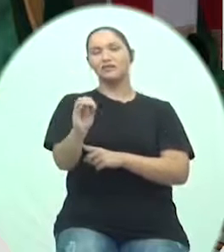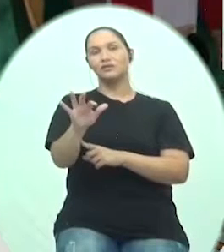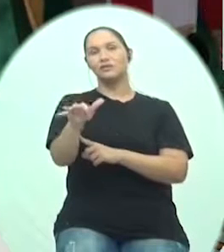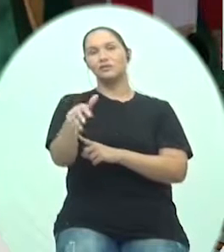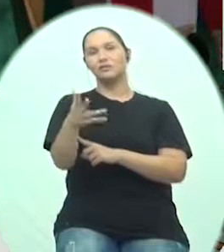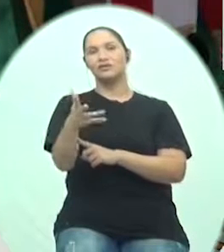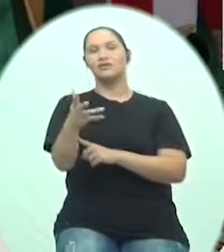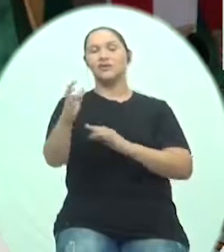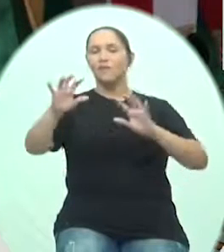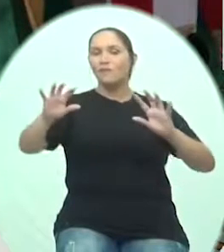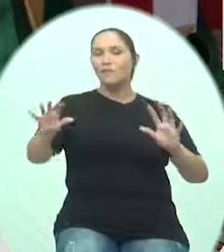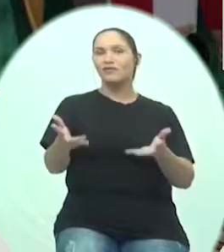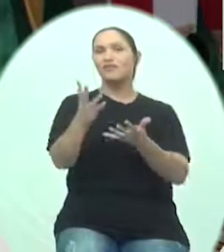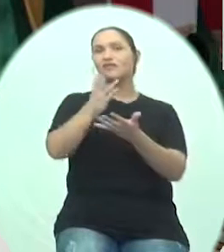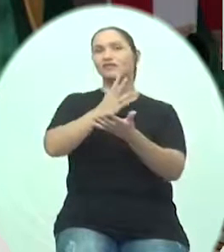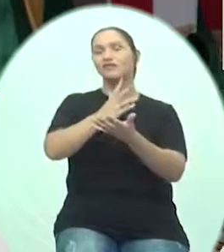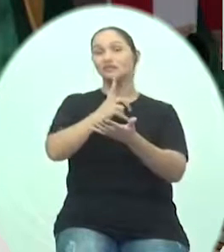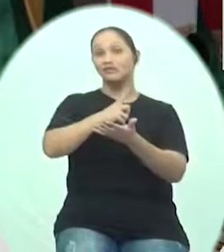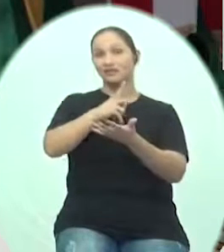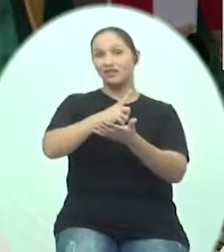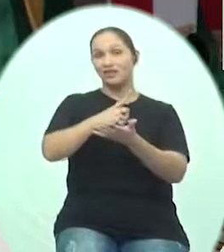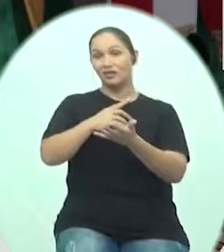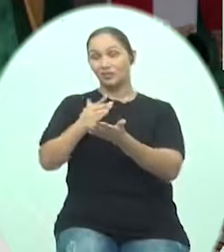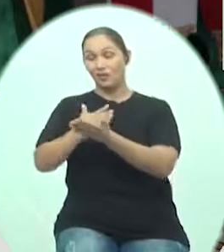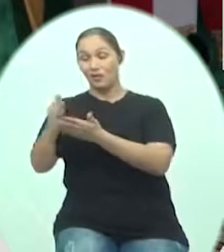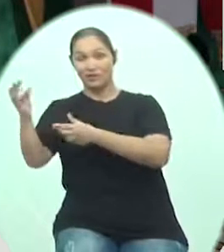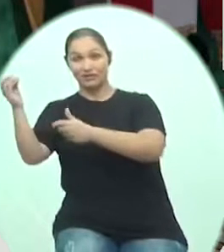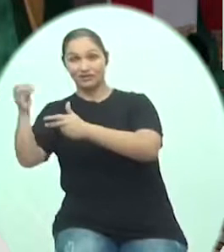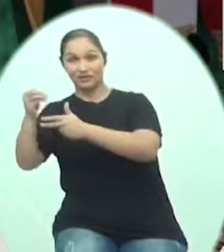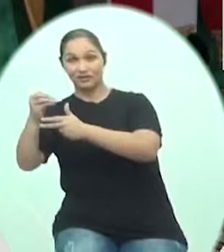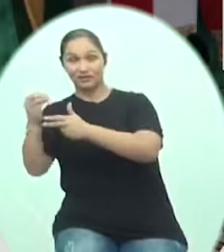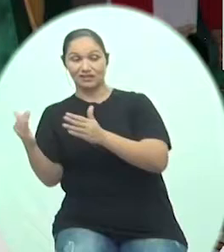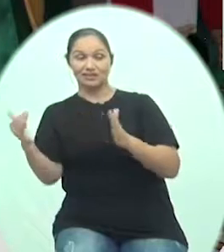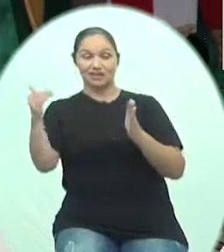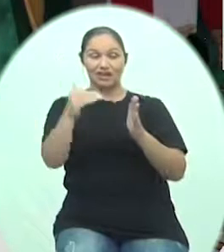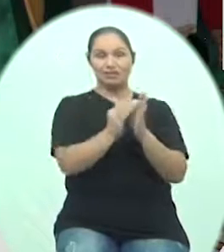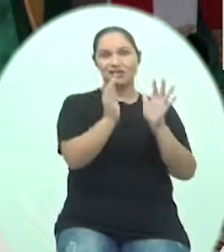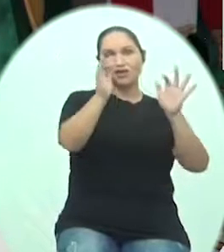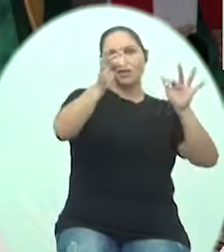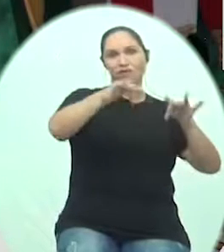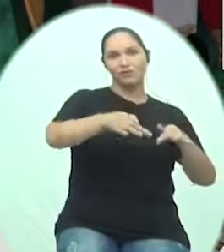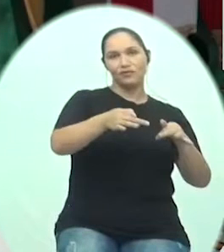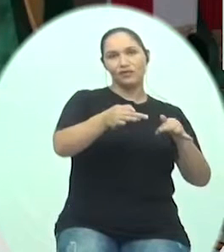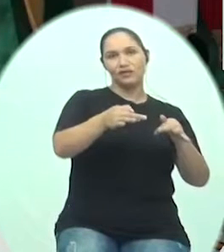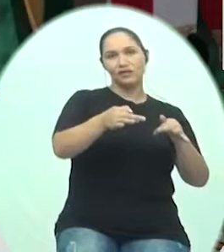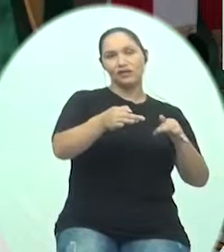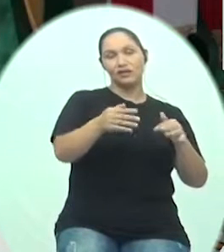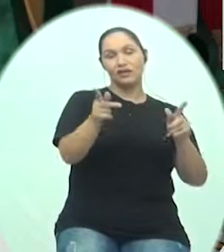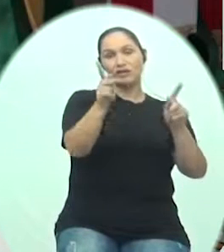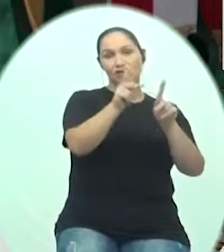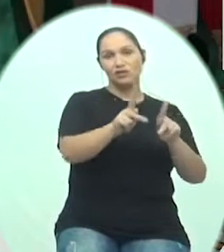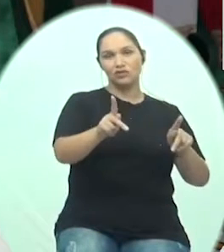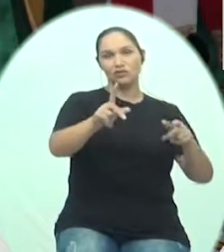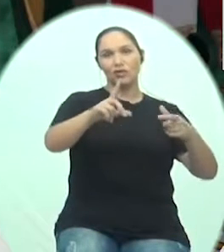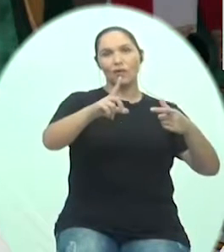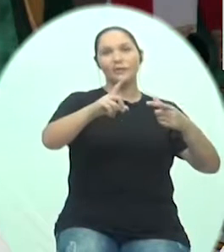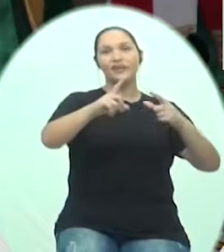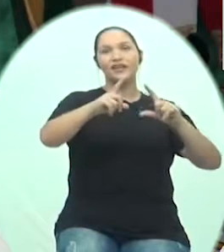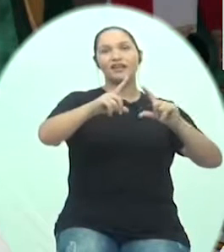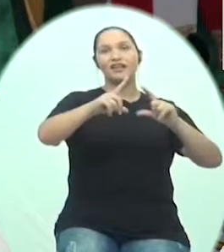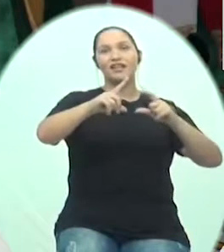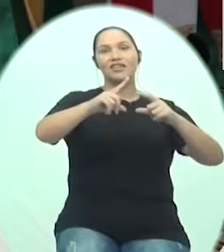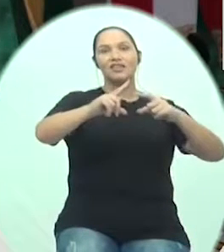ciclistas que vai sair da UNESC até o seu final que é lá perto do das Nações reforçar o